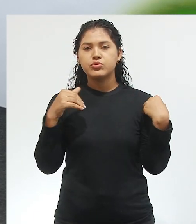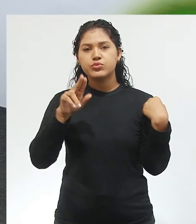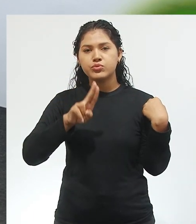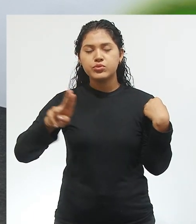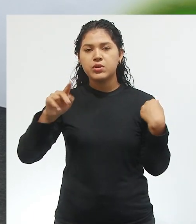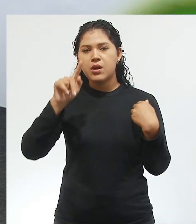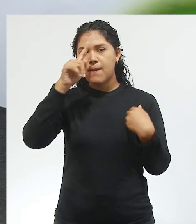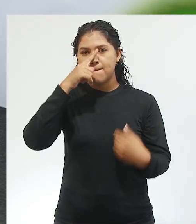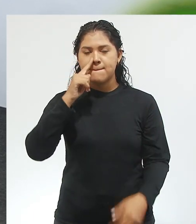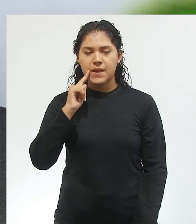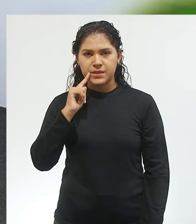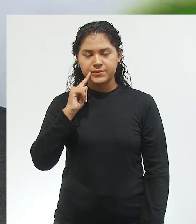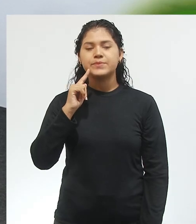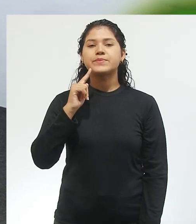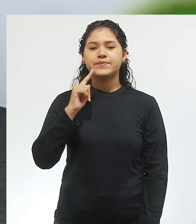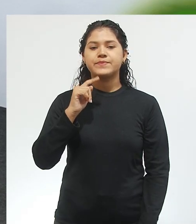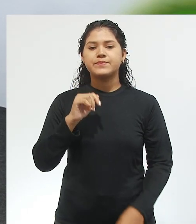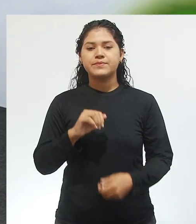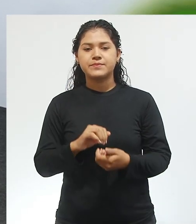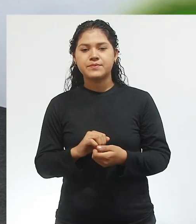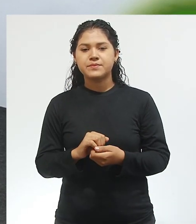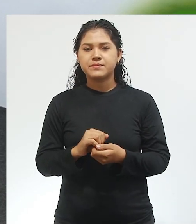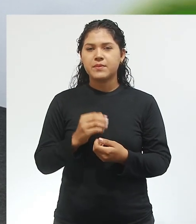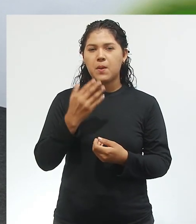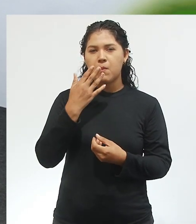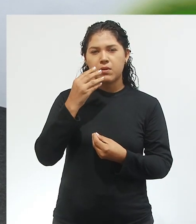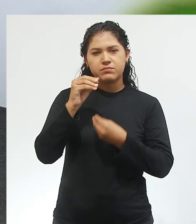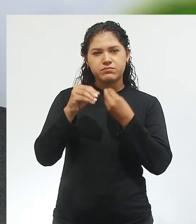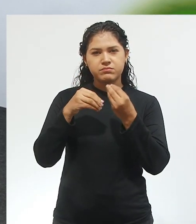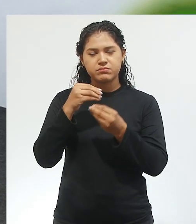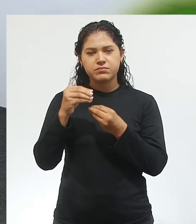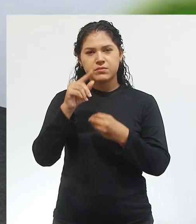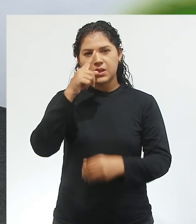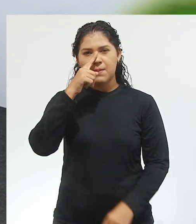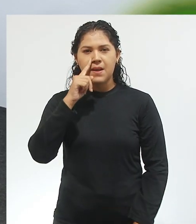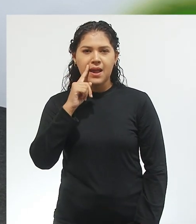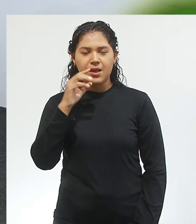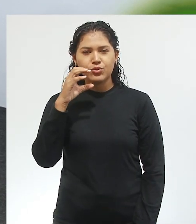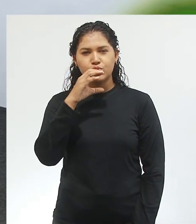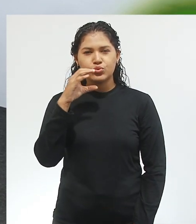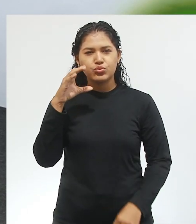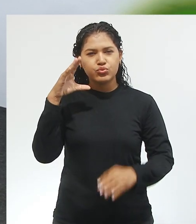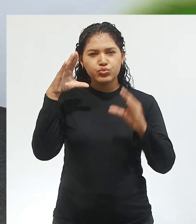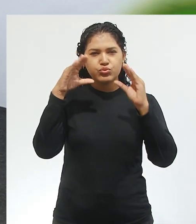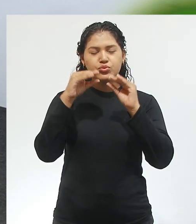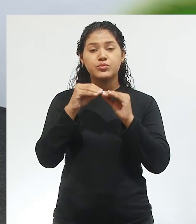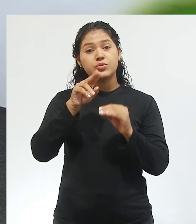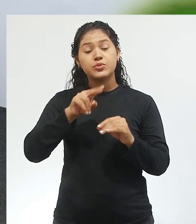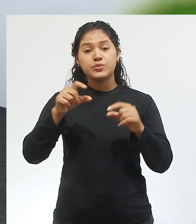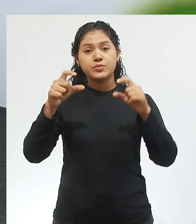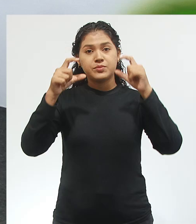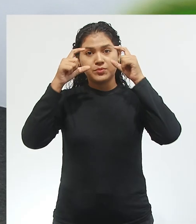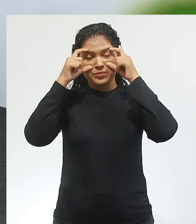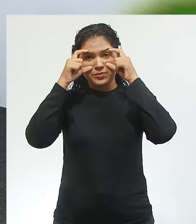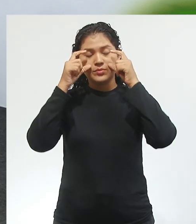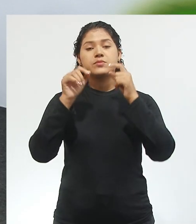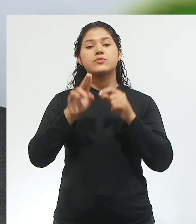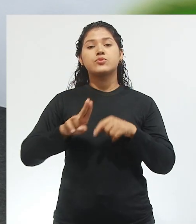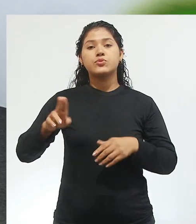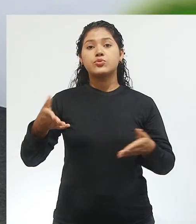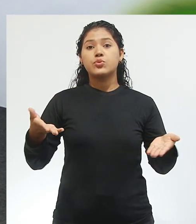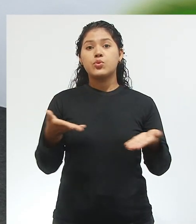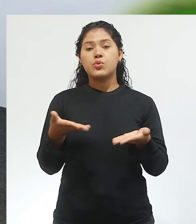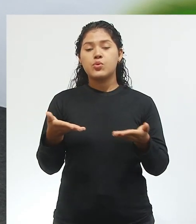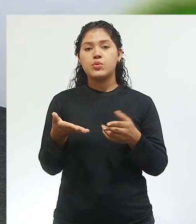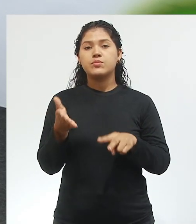ombro, com algumas mechas, numa cor amarelo queimado, amarelo. Faço uso de óculos,